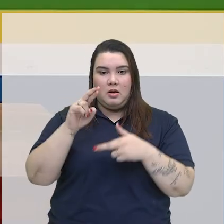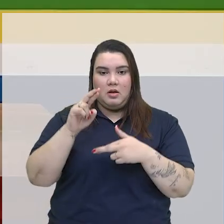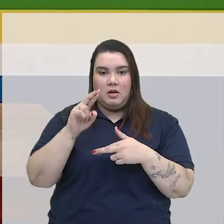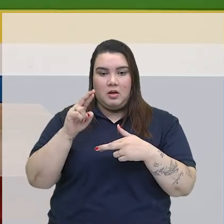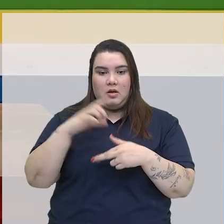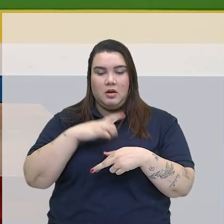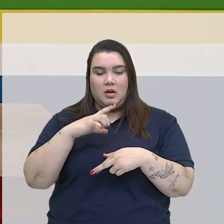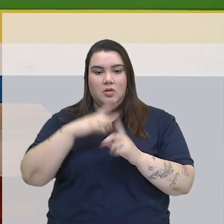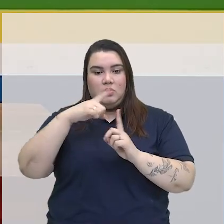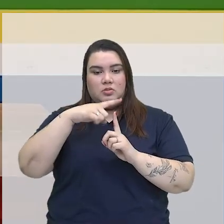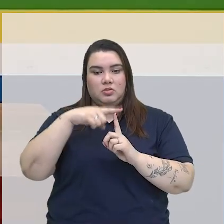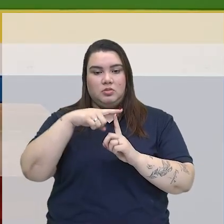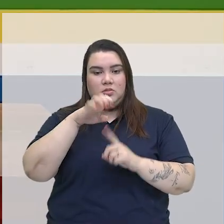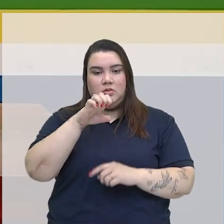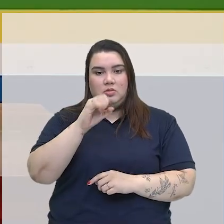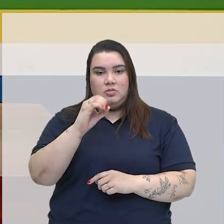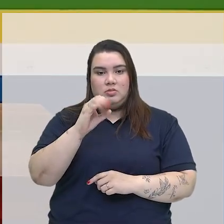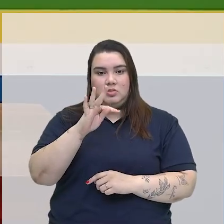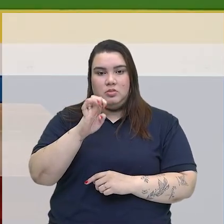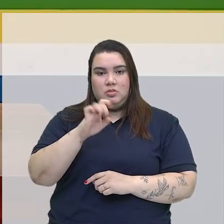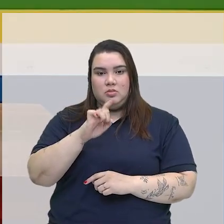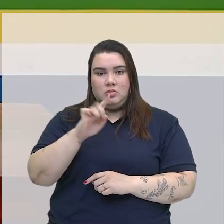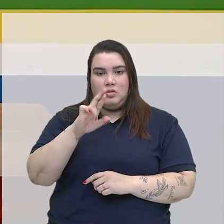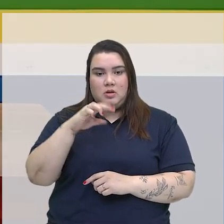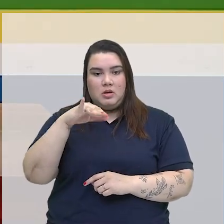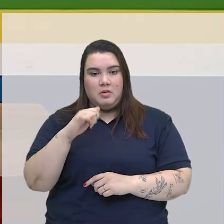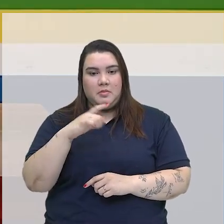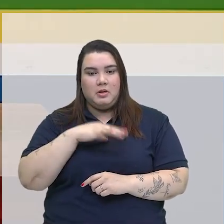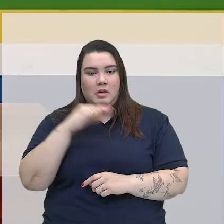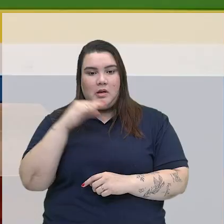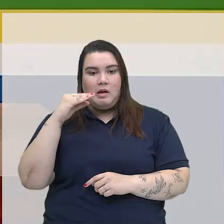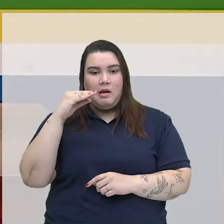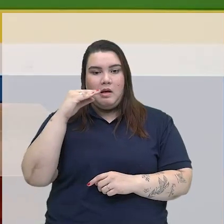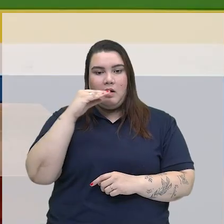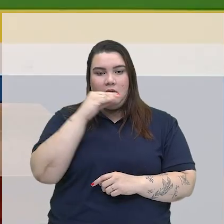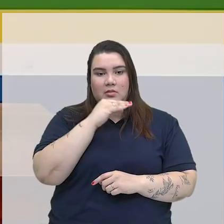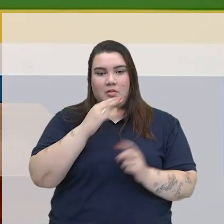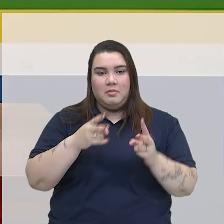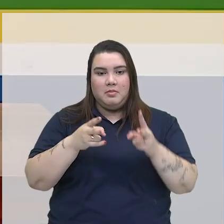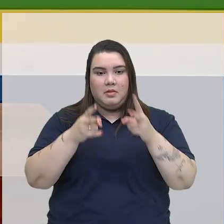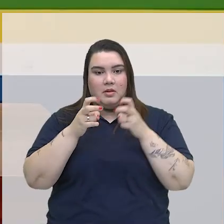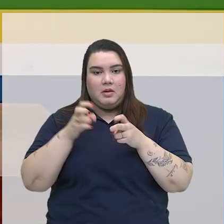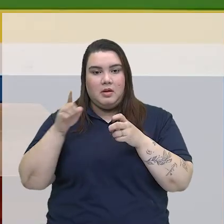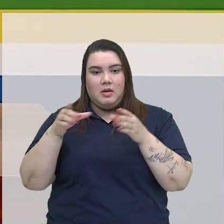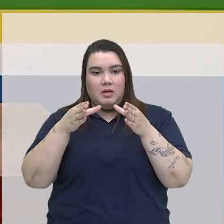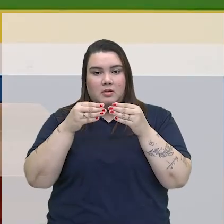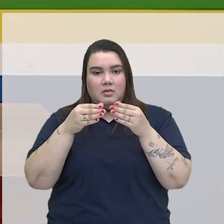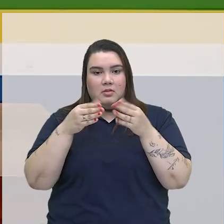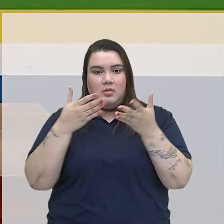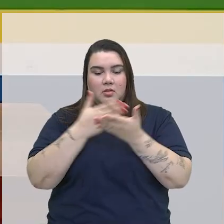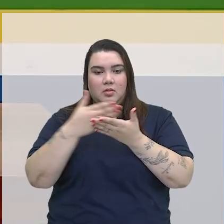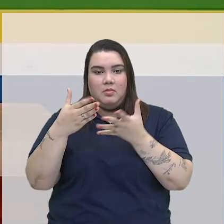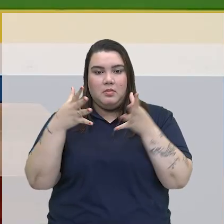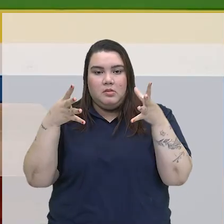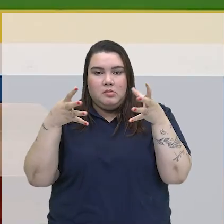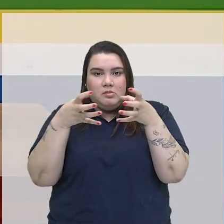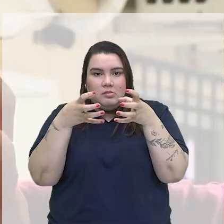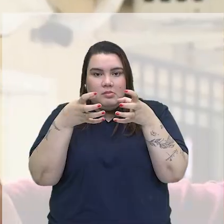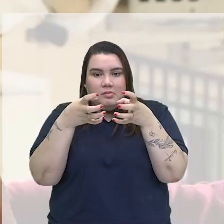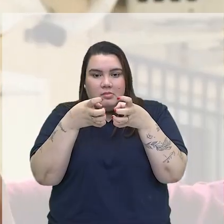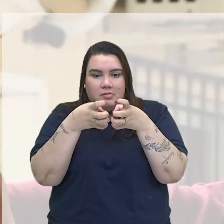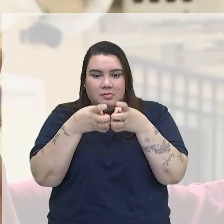muito exotérmica, ela libera muito calor. Dê uma olhada que a garrafa está até